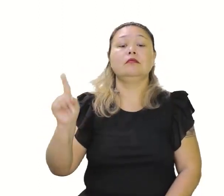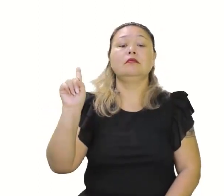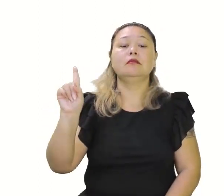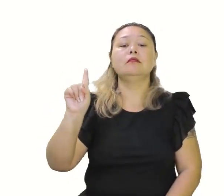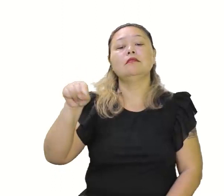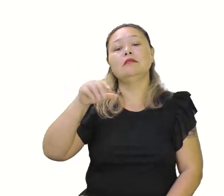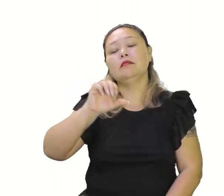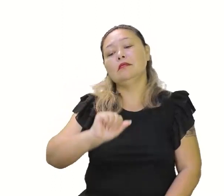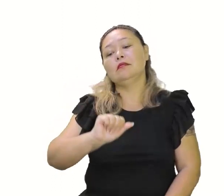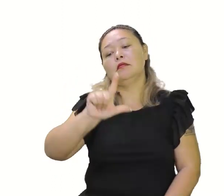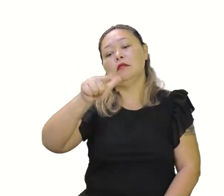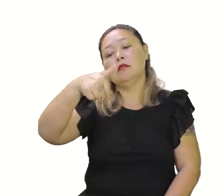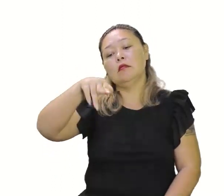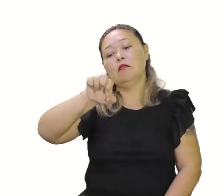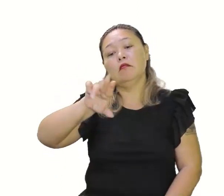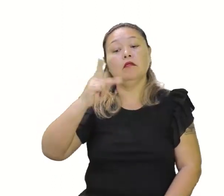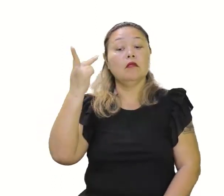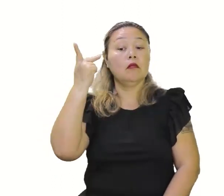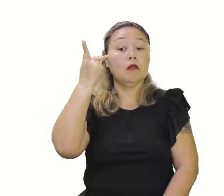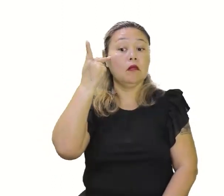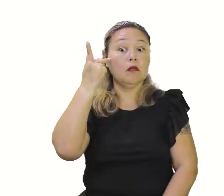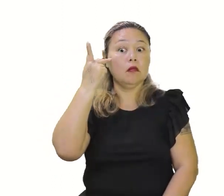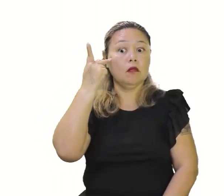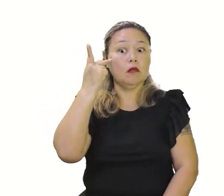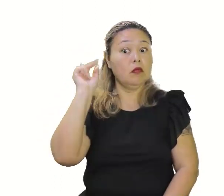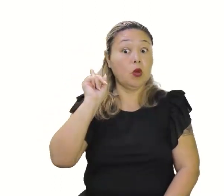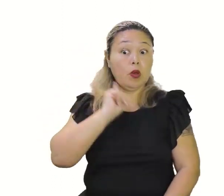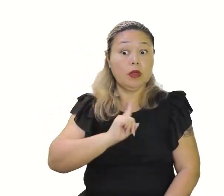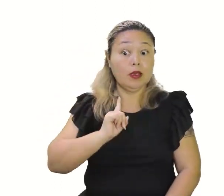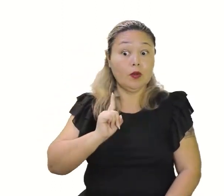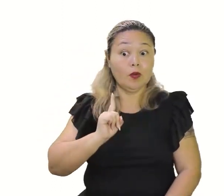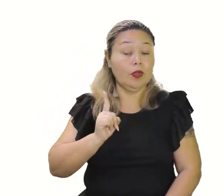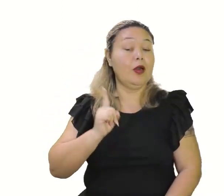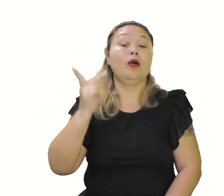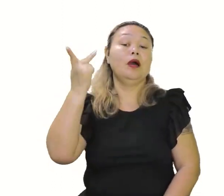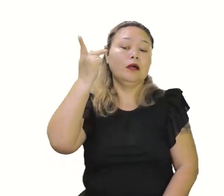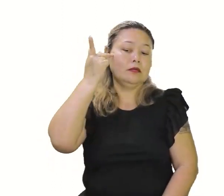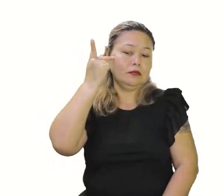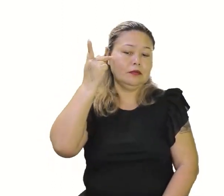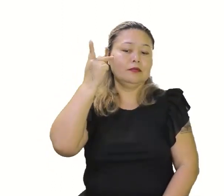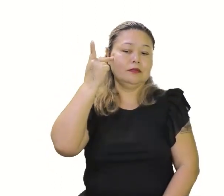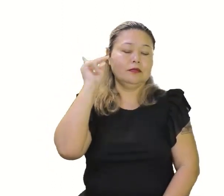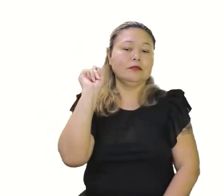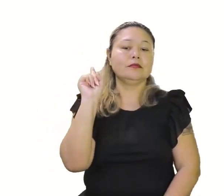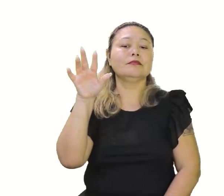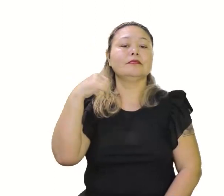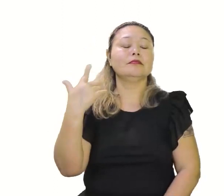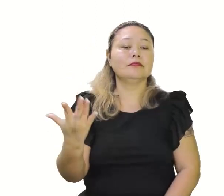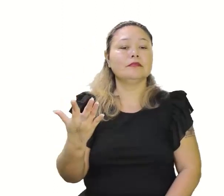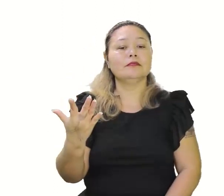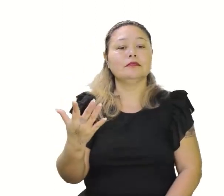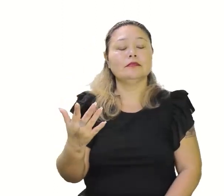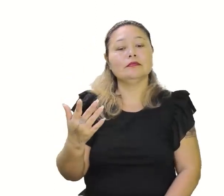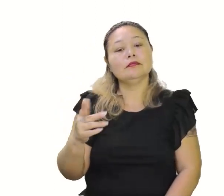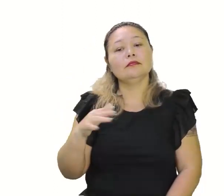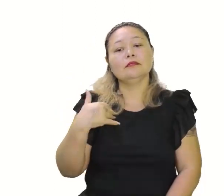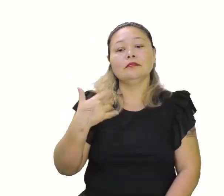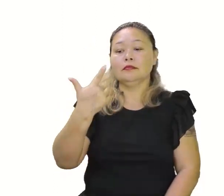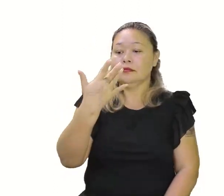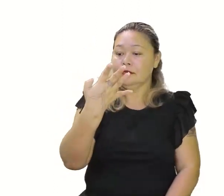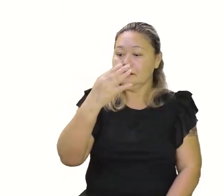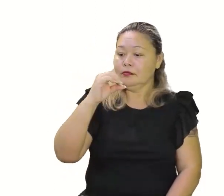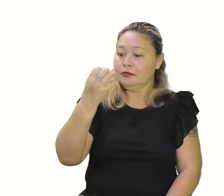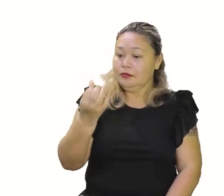em alqueires paulistas. Opa, não é mais mineiro? Não, agora é paulista. Vamos lá então.